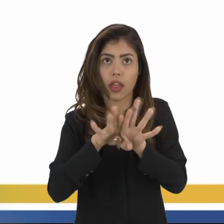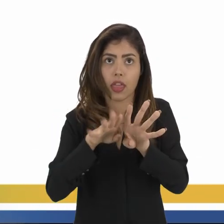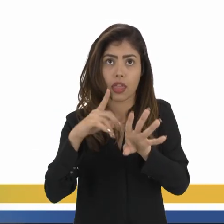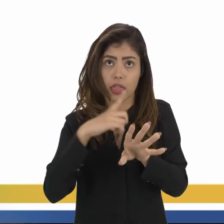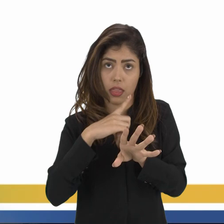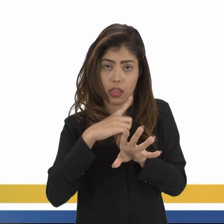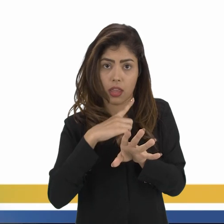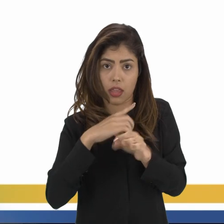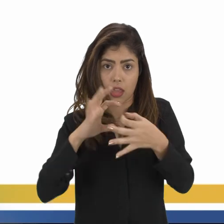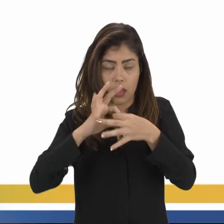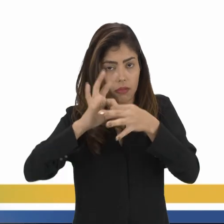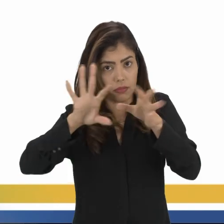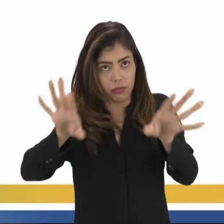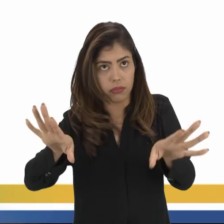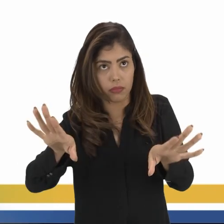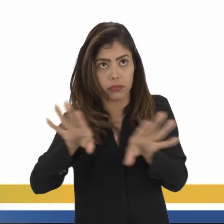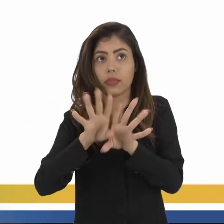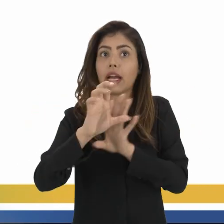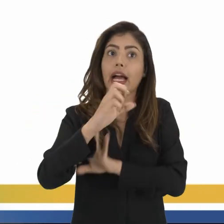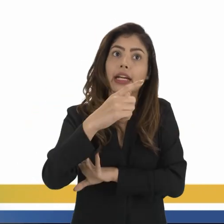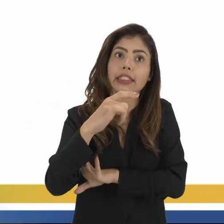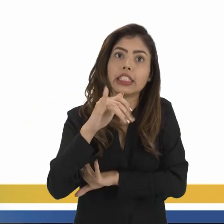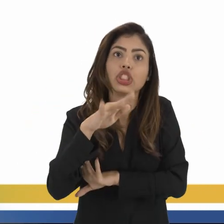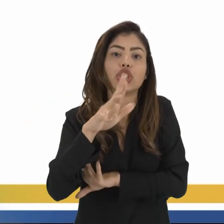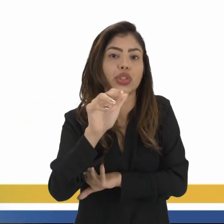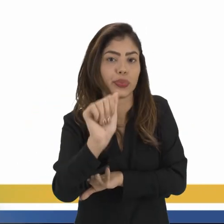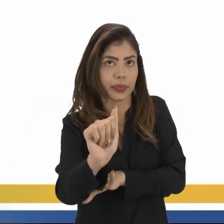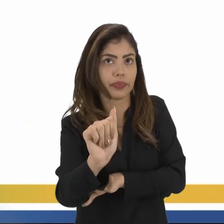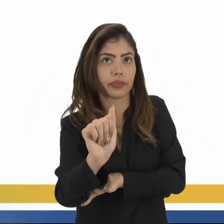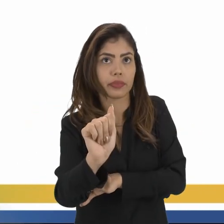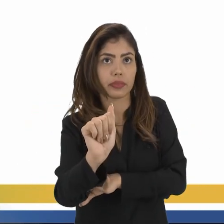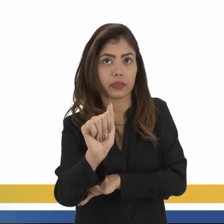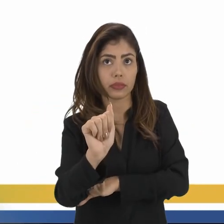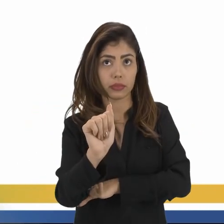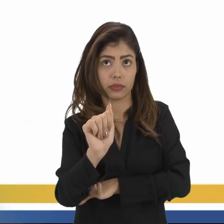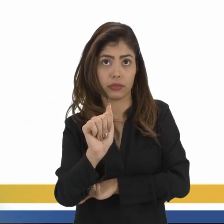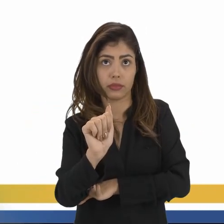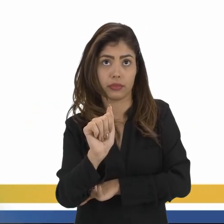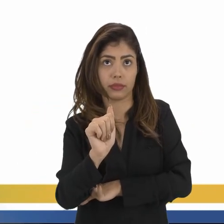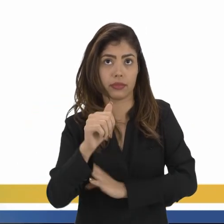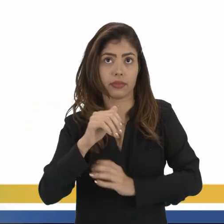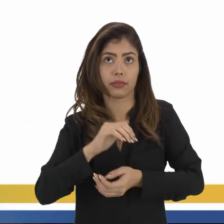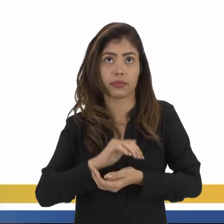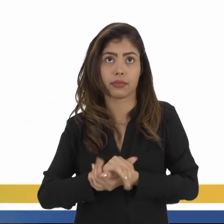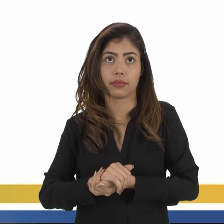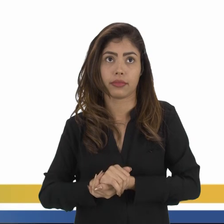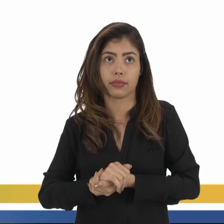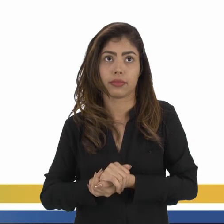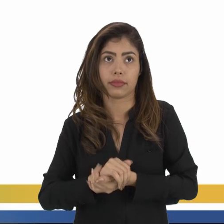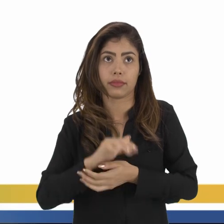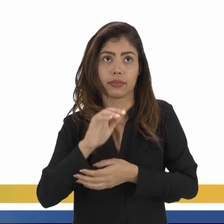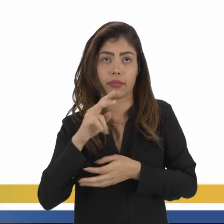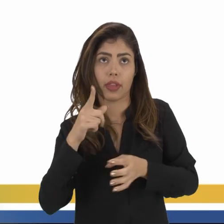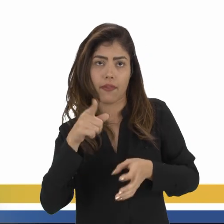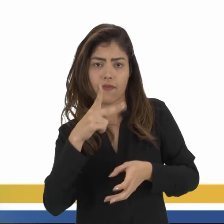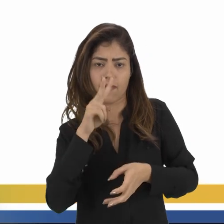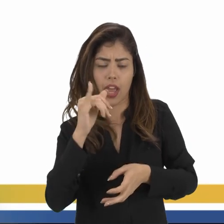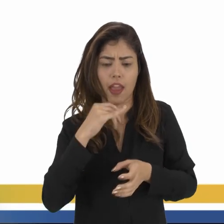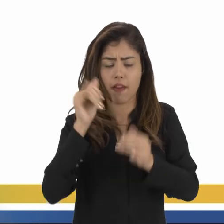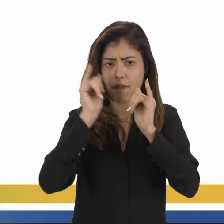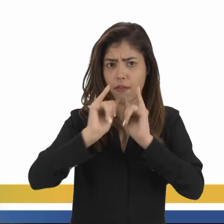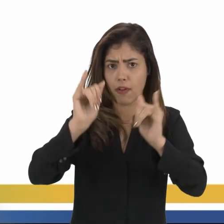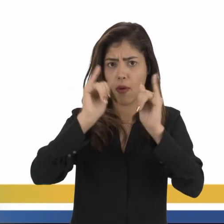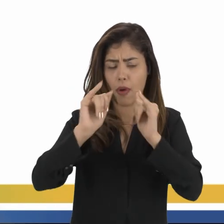a liberação de uma enzima. Ela é chamada de acetilcolina. Essa enzima vai informar o